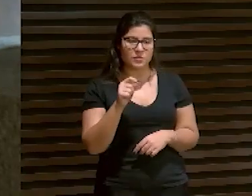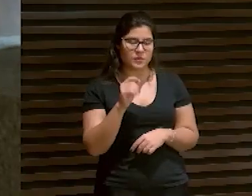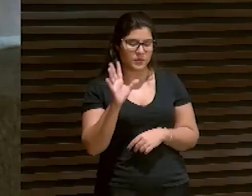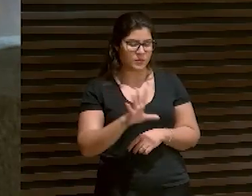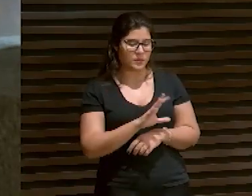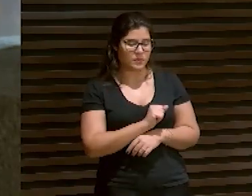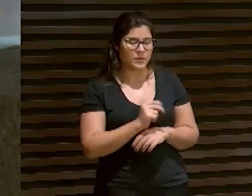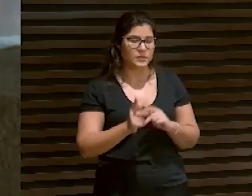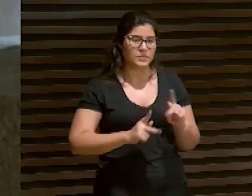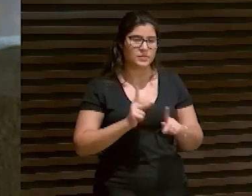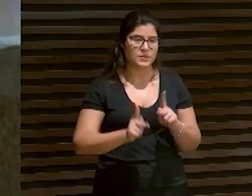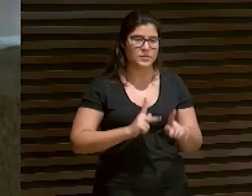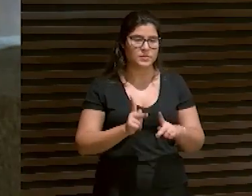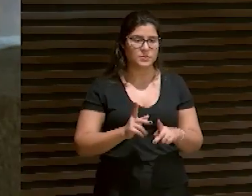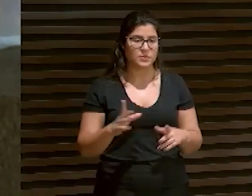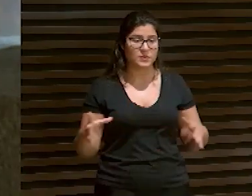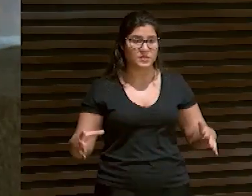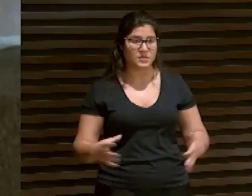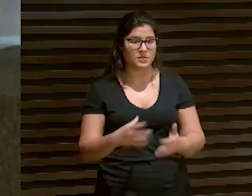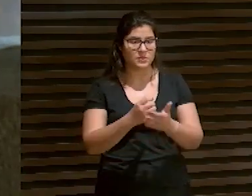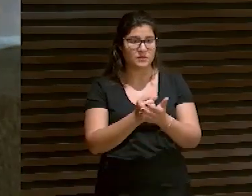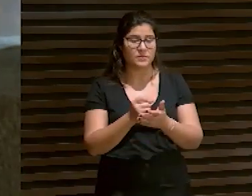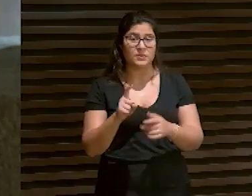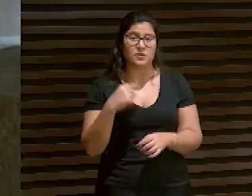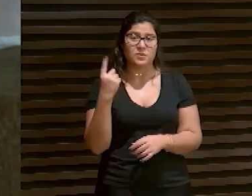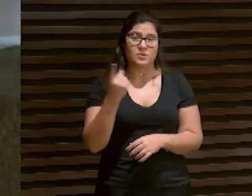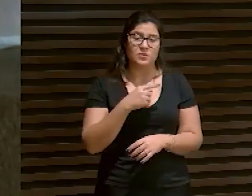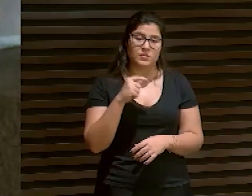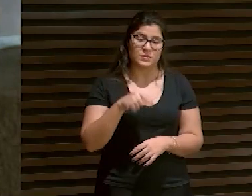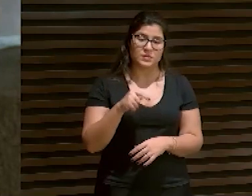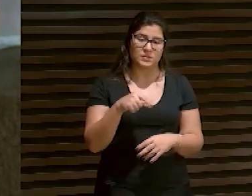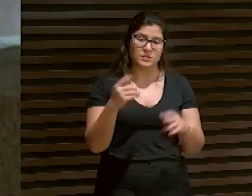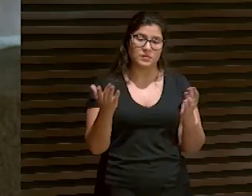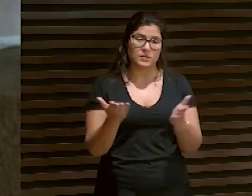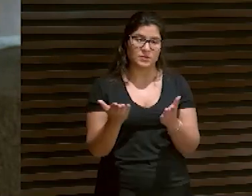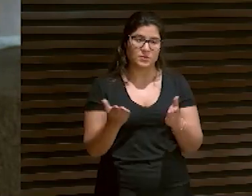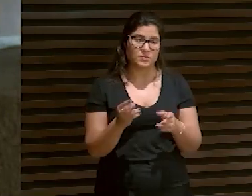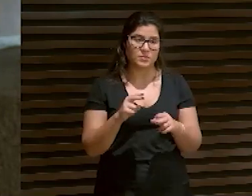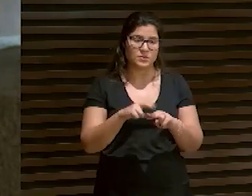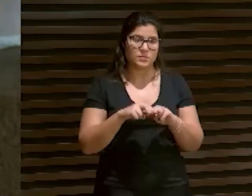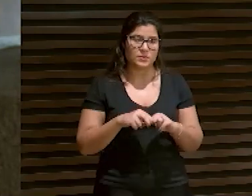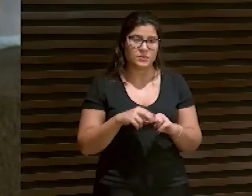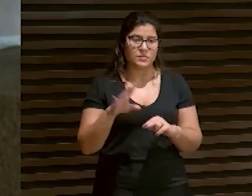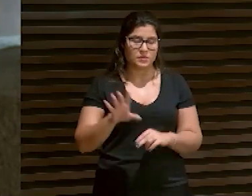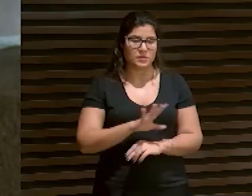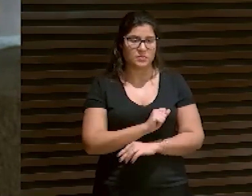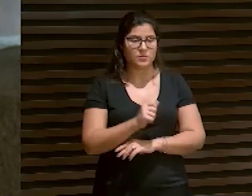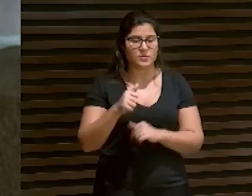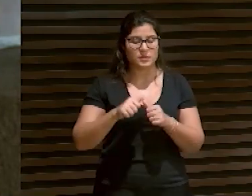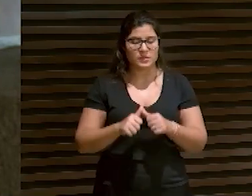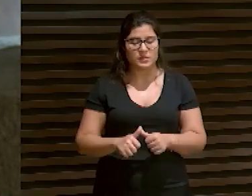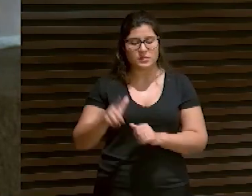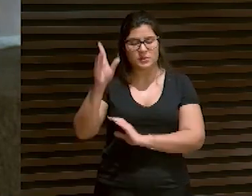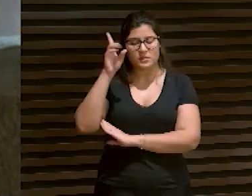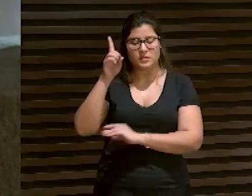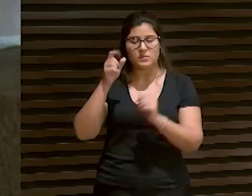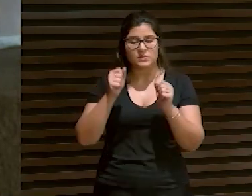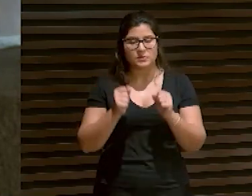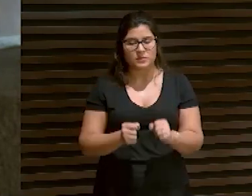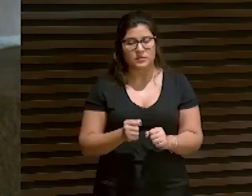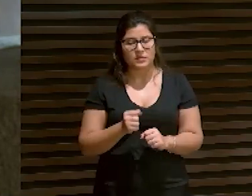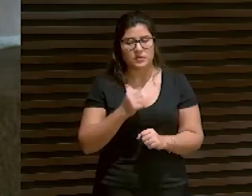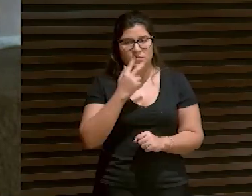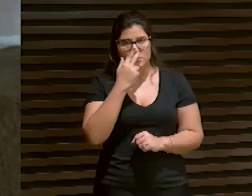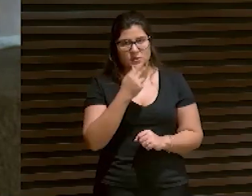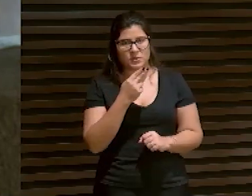e eu vou salvá-los. E nós estamos aqui hoje justamente por conta do amor deste Deus. Nós podemos nos achar um pouco